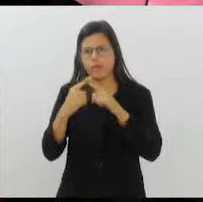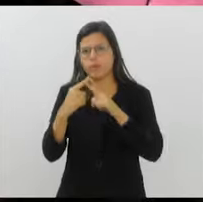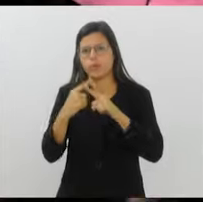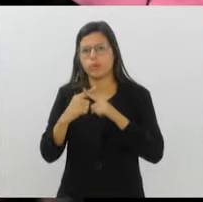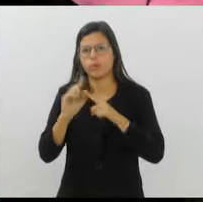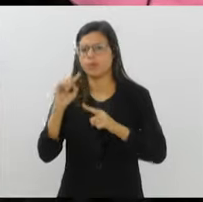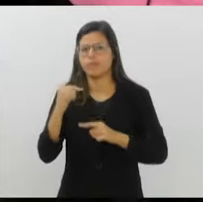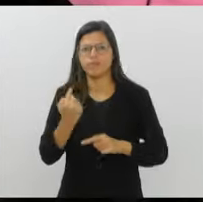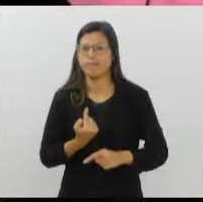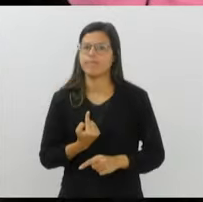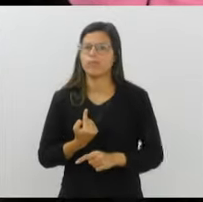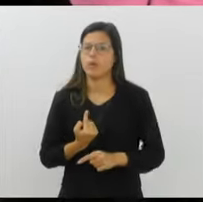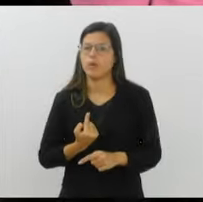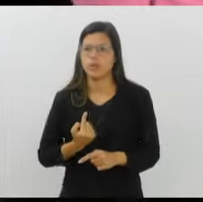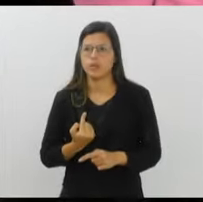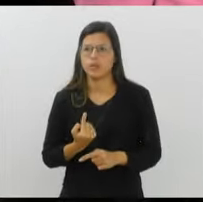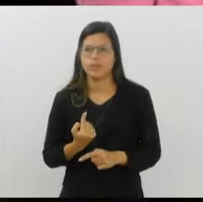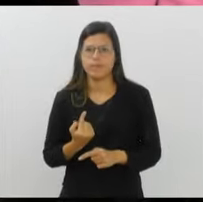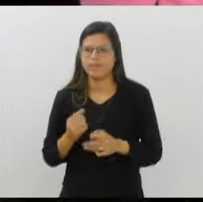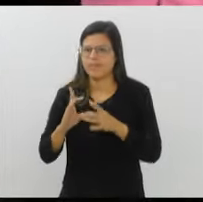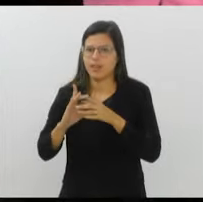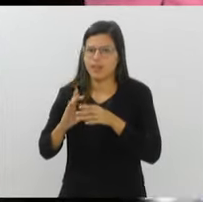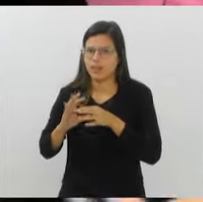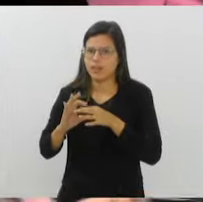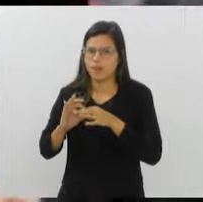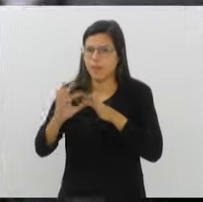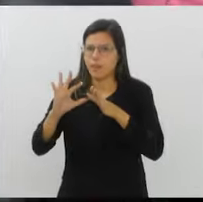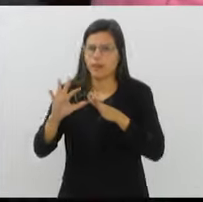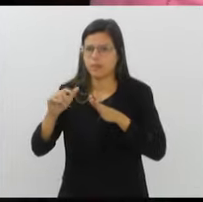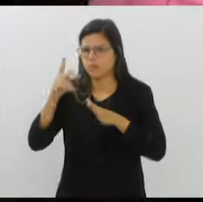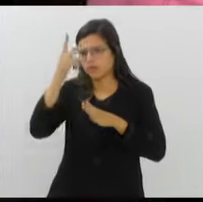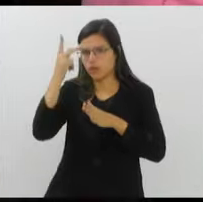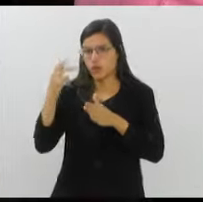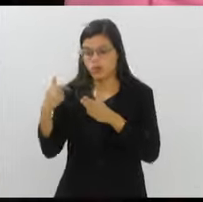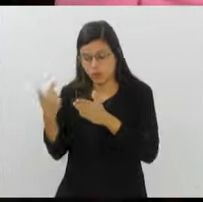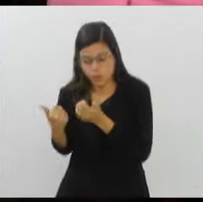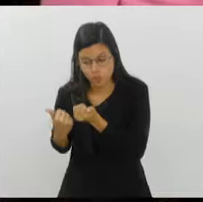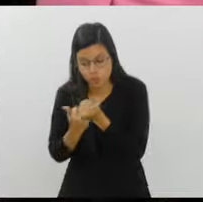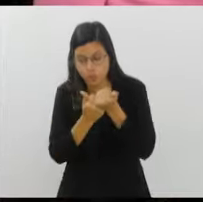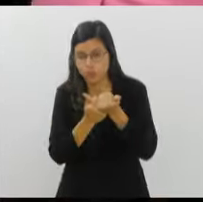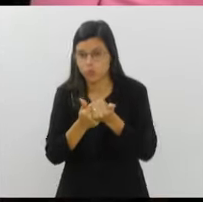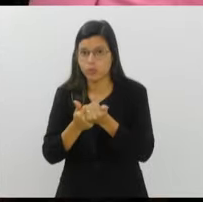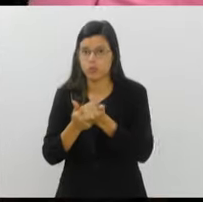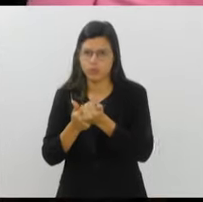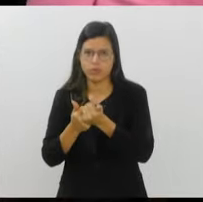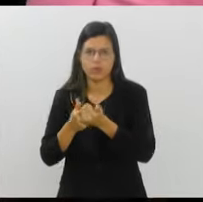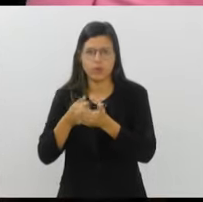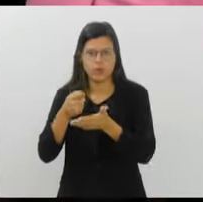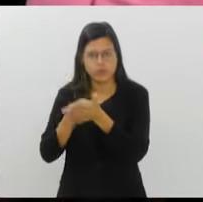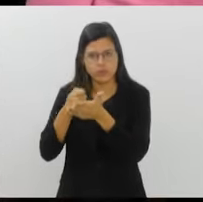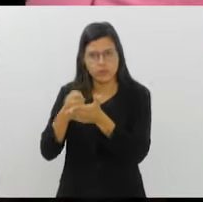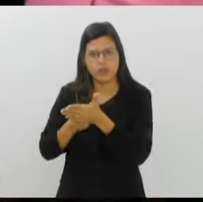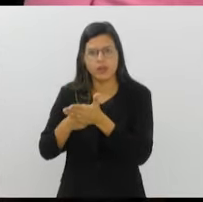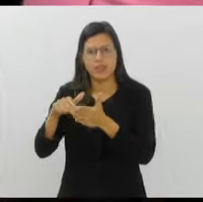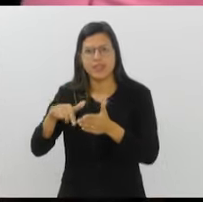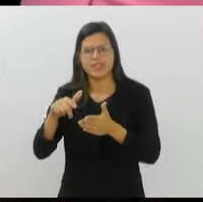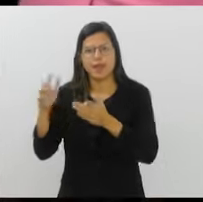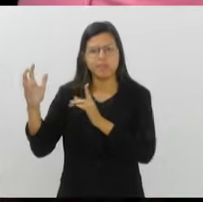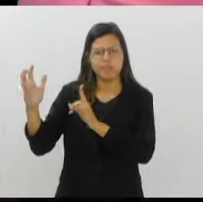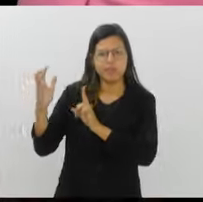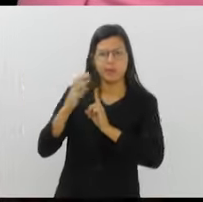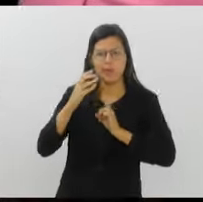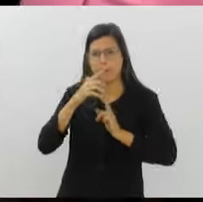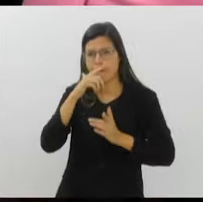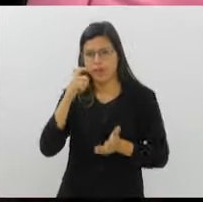vamos deixar ninguém se abater com essas ameaças machistas, misóginas que